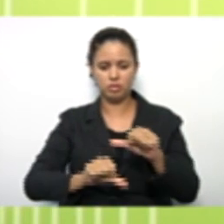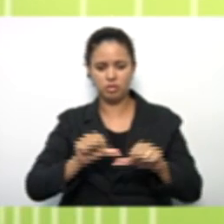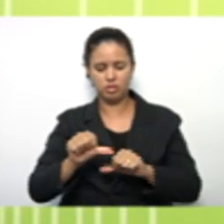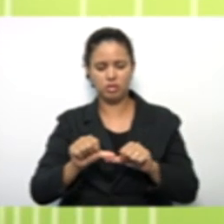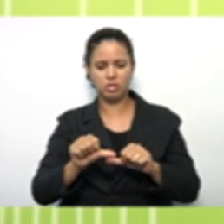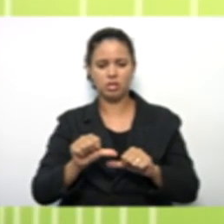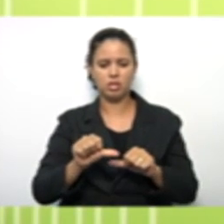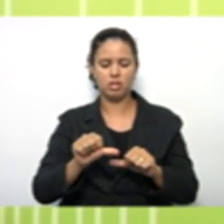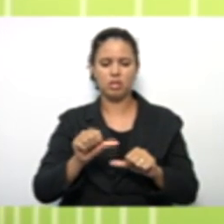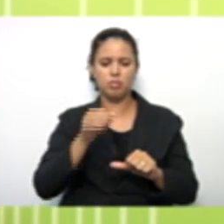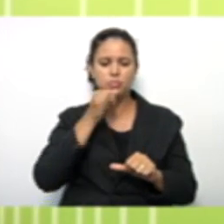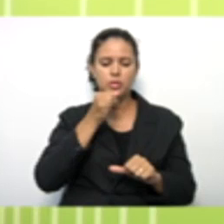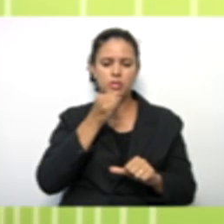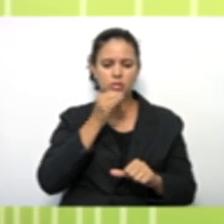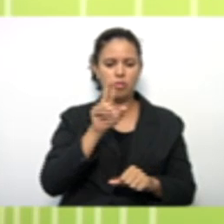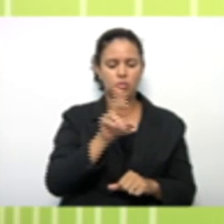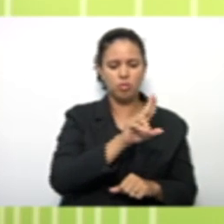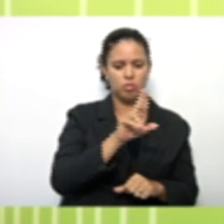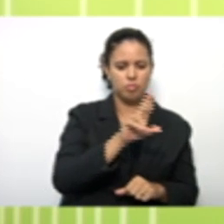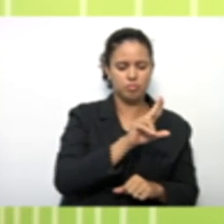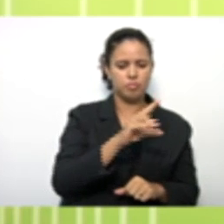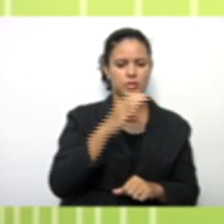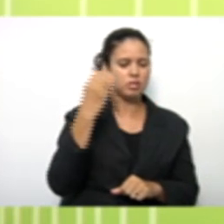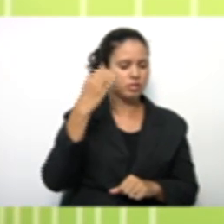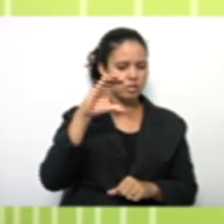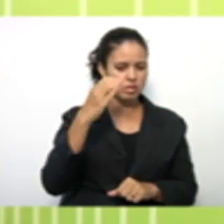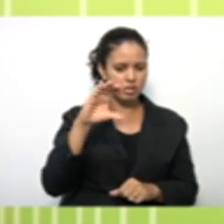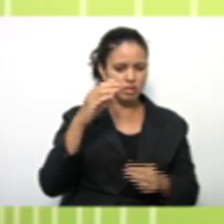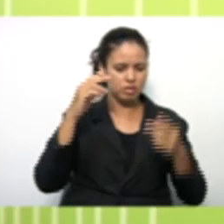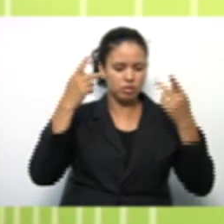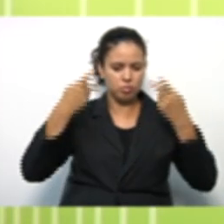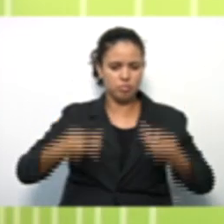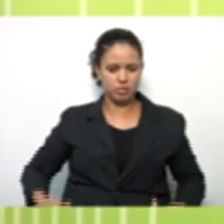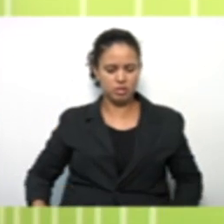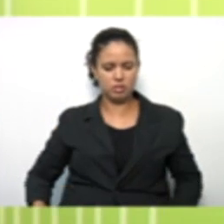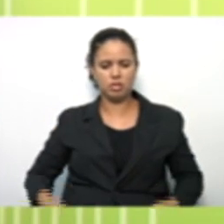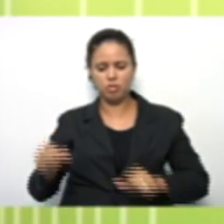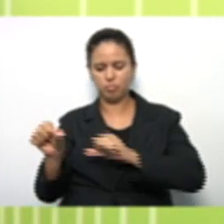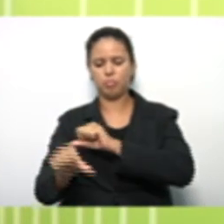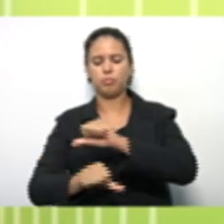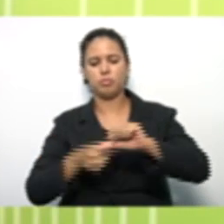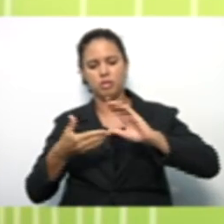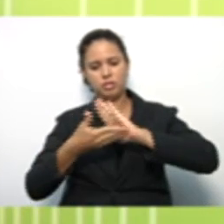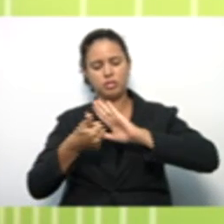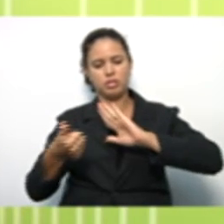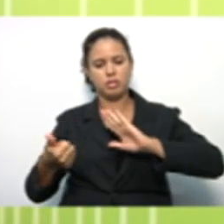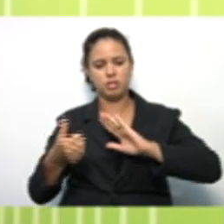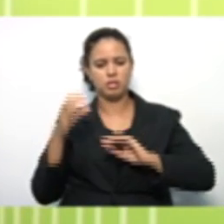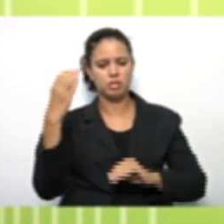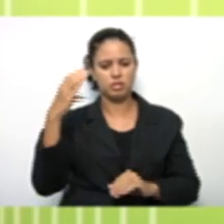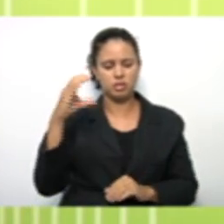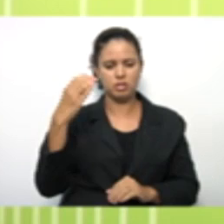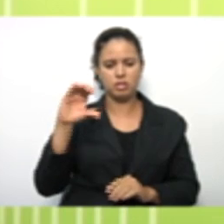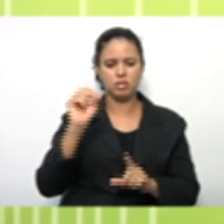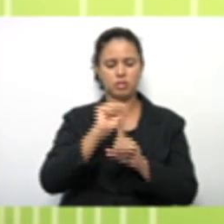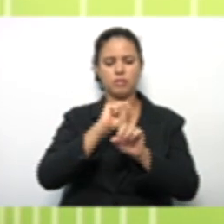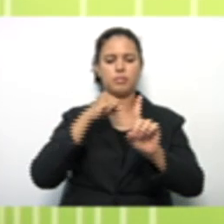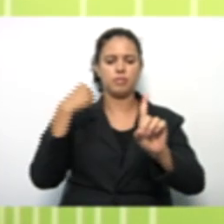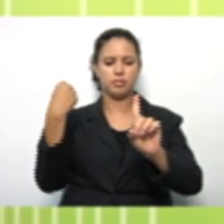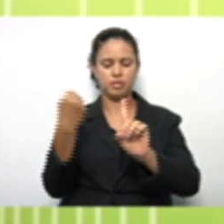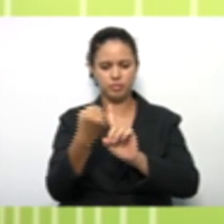ciência humana, acrescenta é uma ciência social. Tá bom, meus queridos? E que todos,